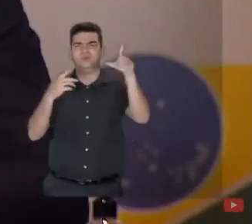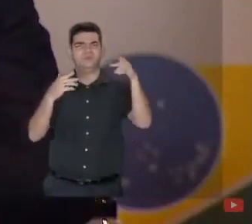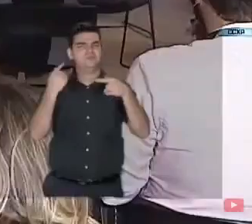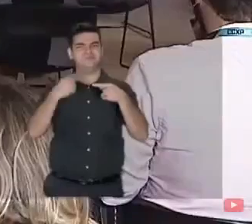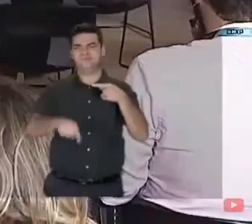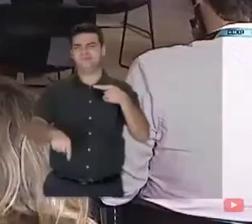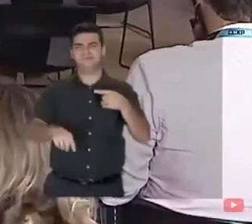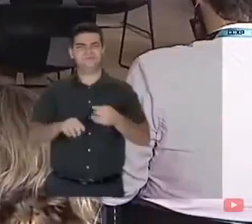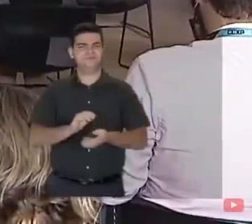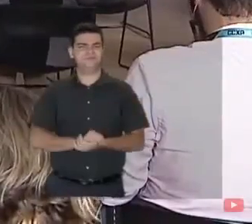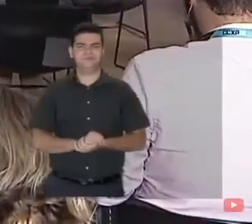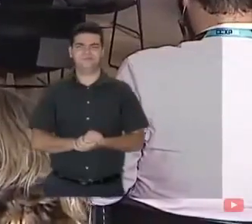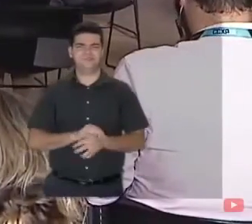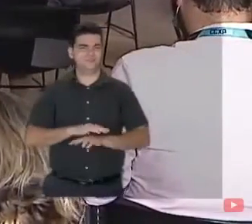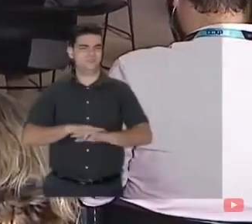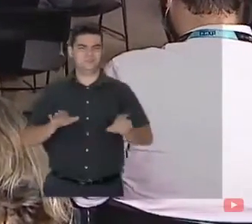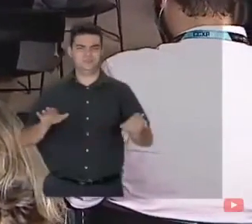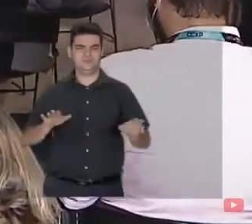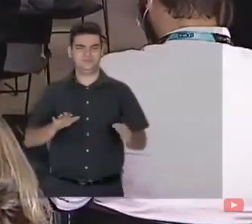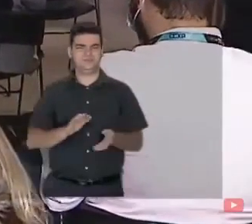anteriores.